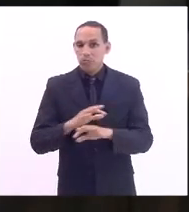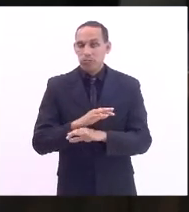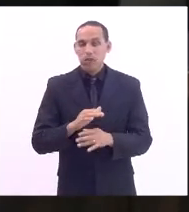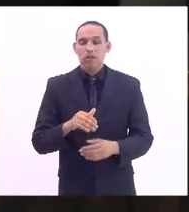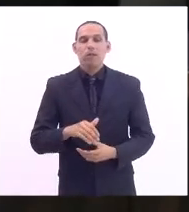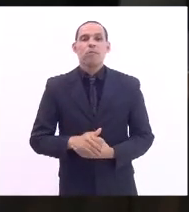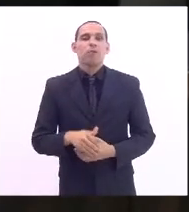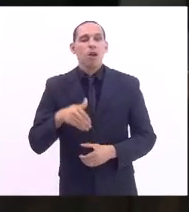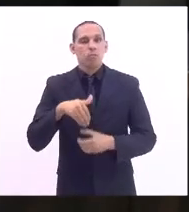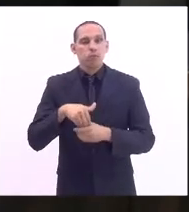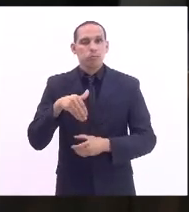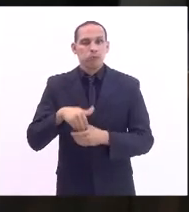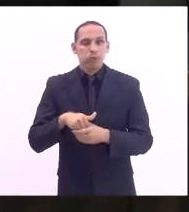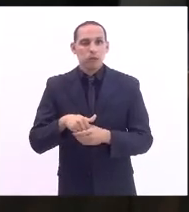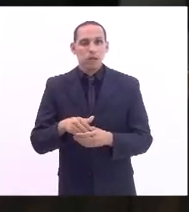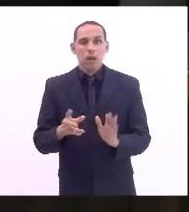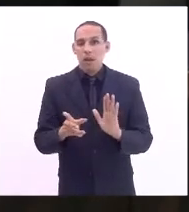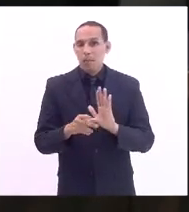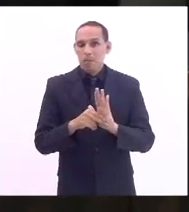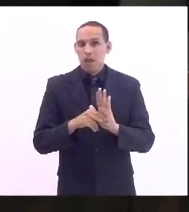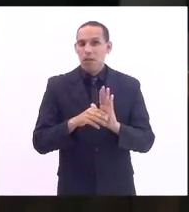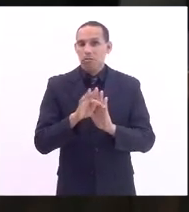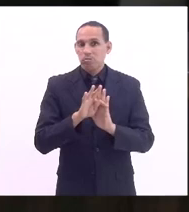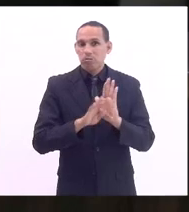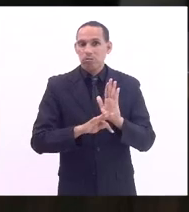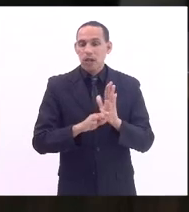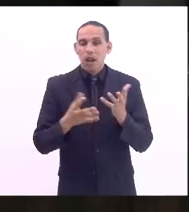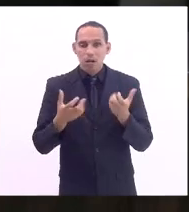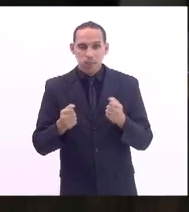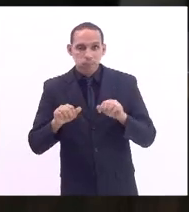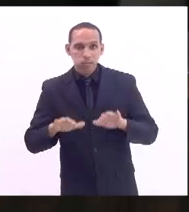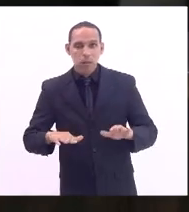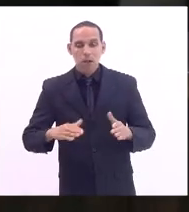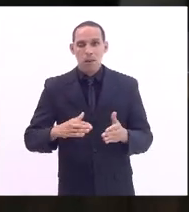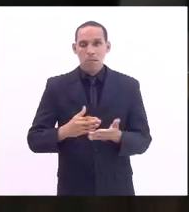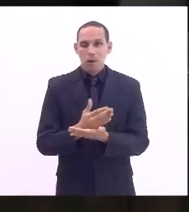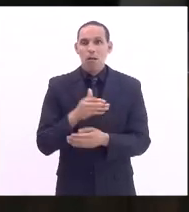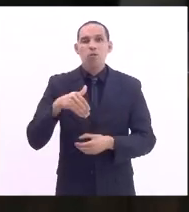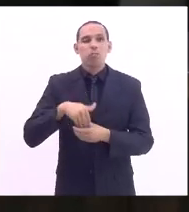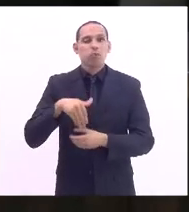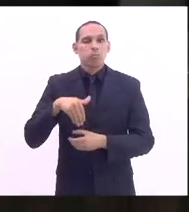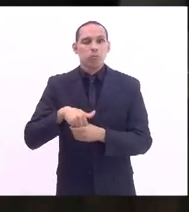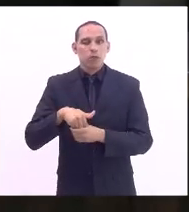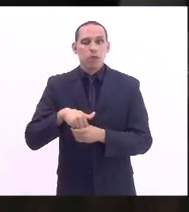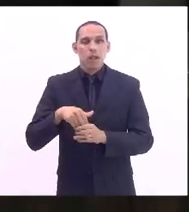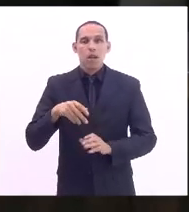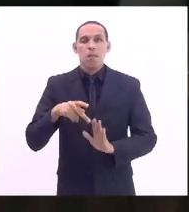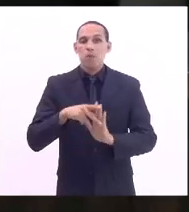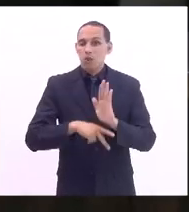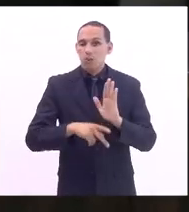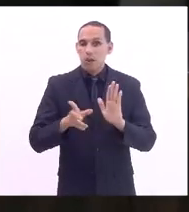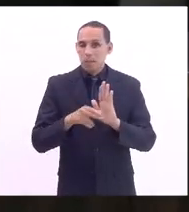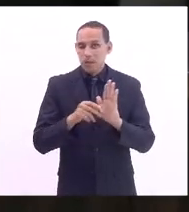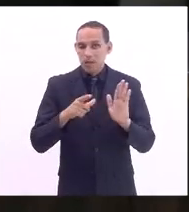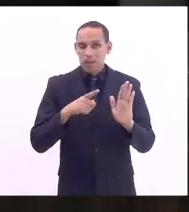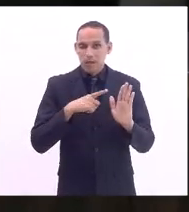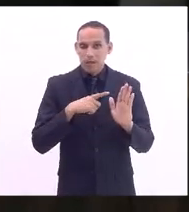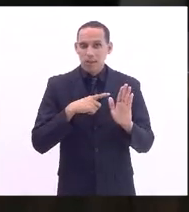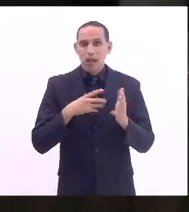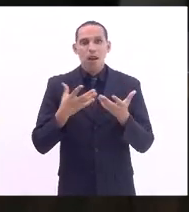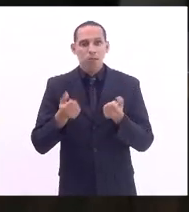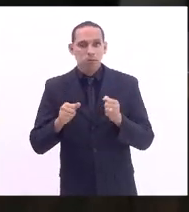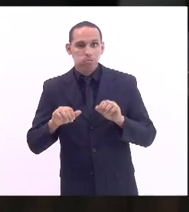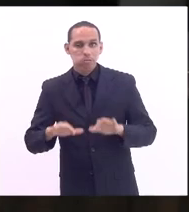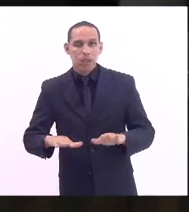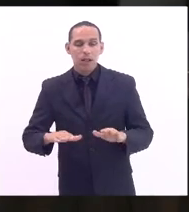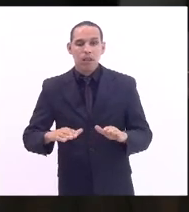discussão. Em votação, a emenda de redação. Os senhores que aprovam, permaneçam como estão. Aprovado. Em votação, projeto assim emendado. Os senhores que aprovam,